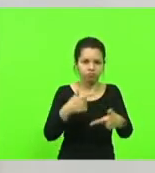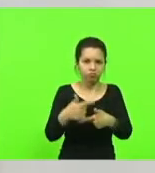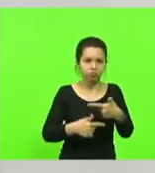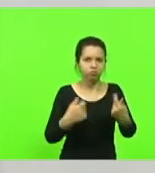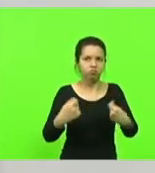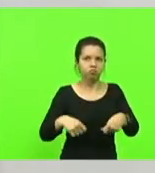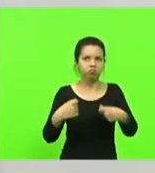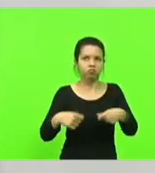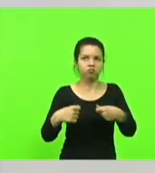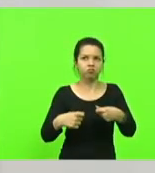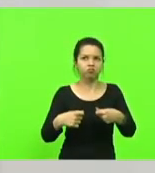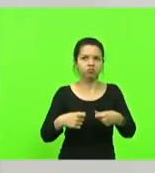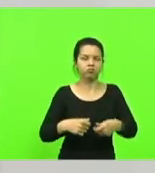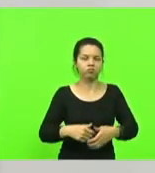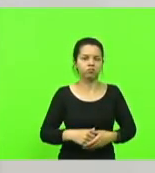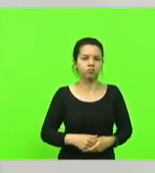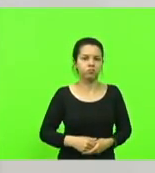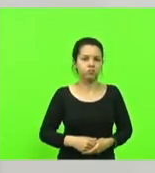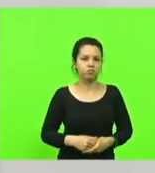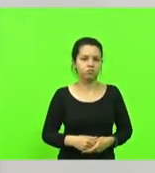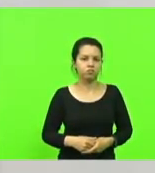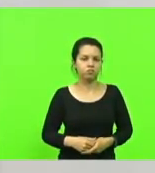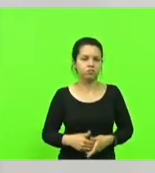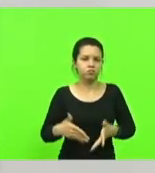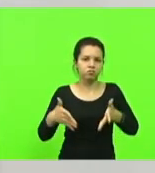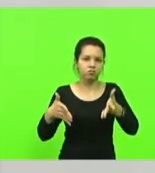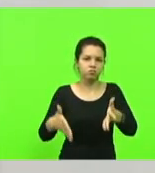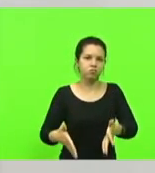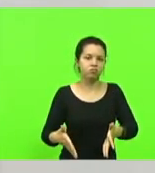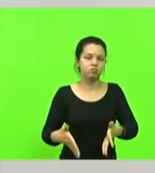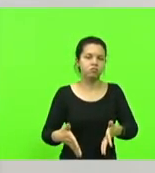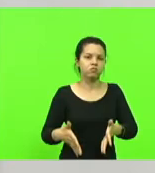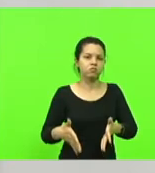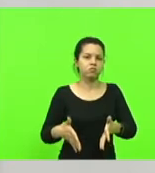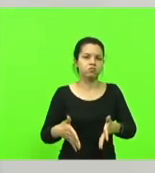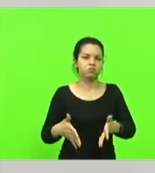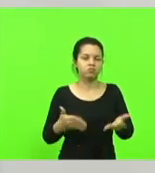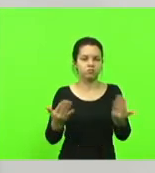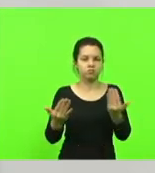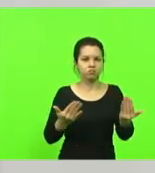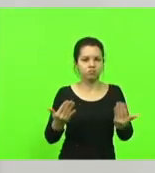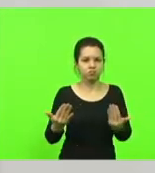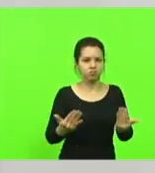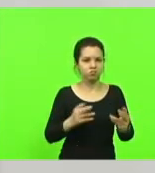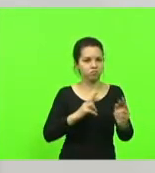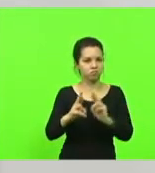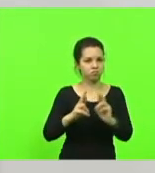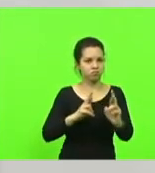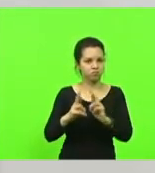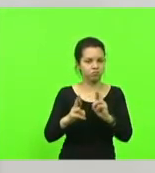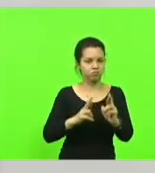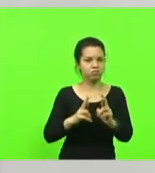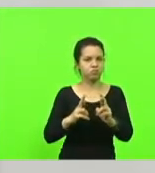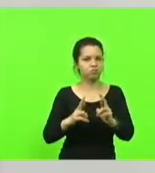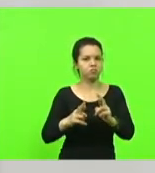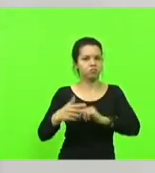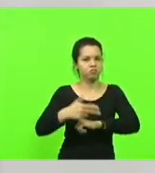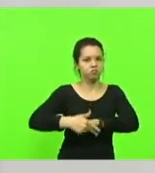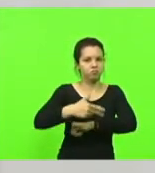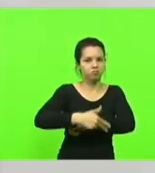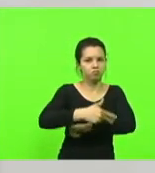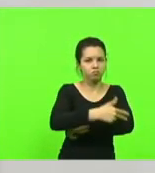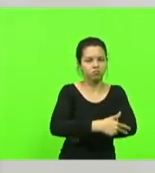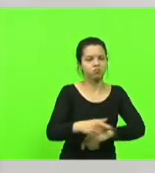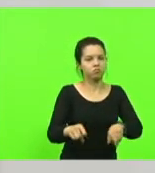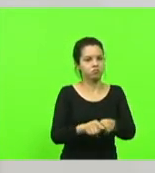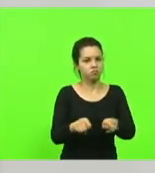intermodal para chegar paralelo à rodovia, com uma ferrovia, para